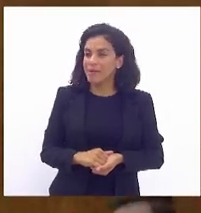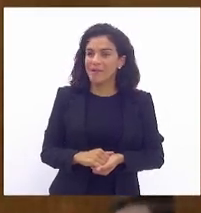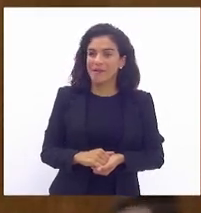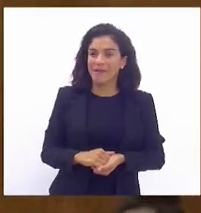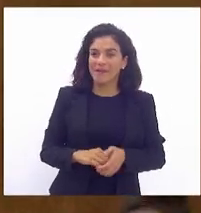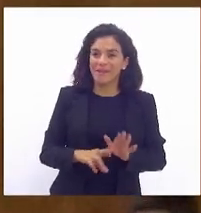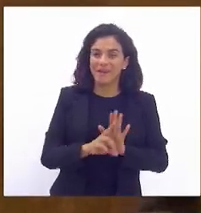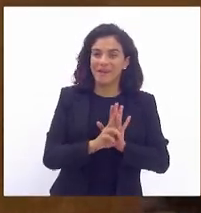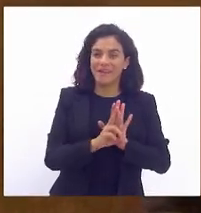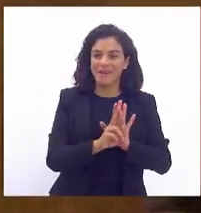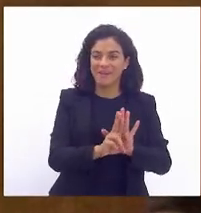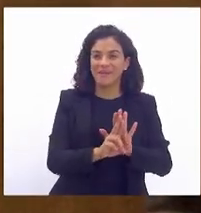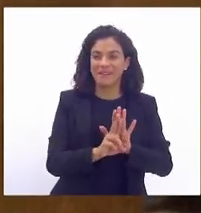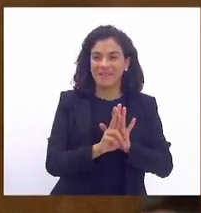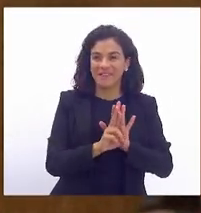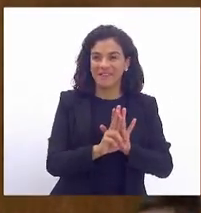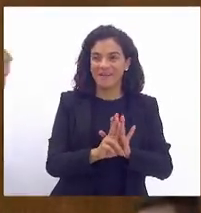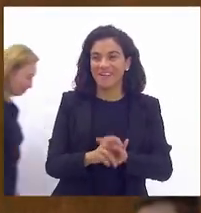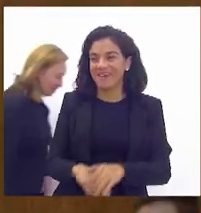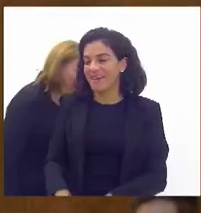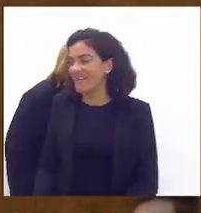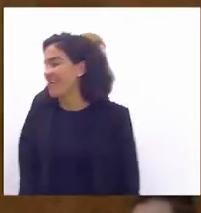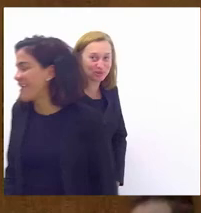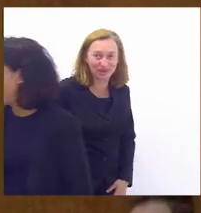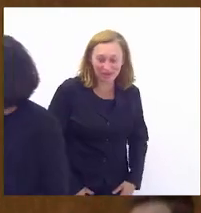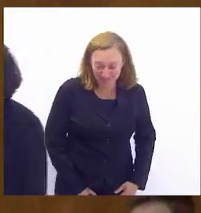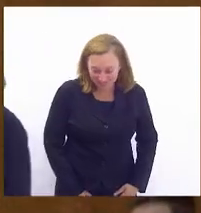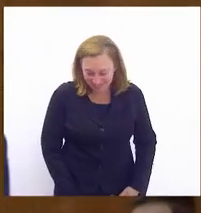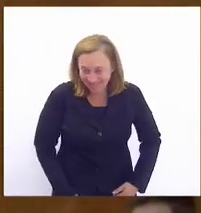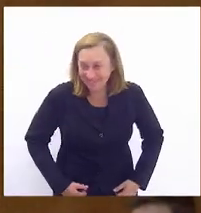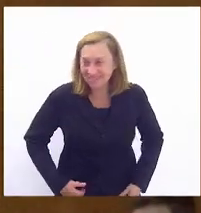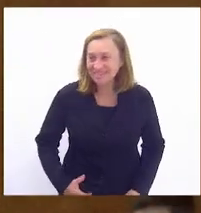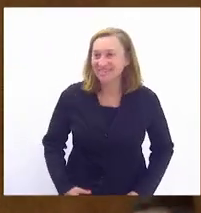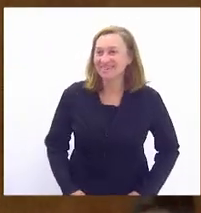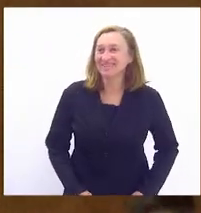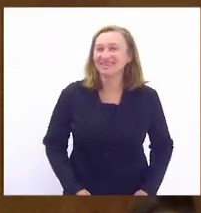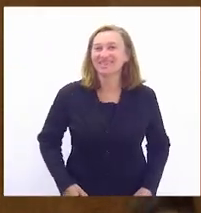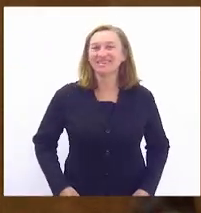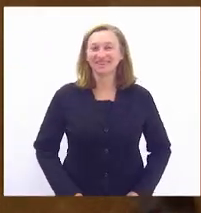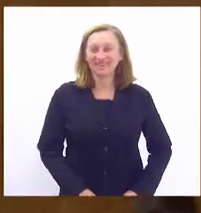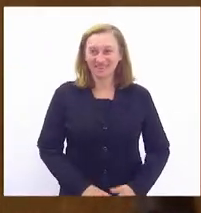Representante presidente da OAB, Volta Redonda. Oi, está